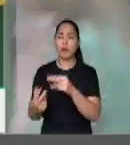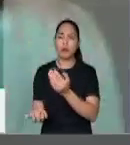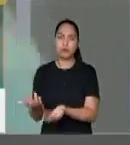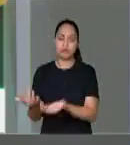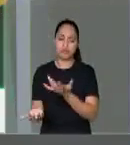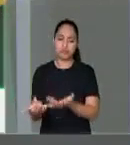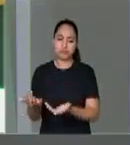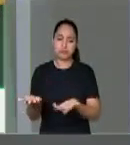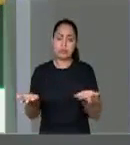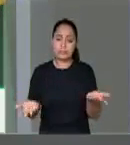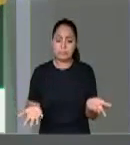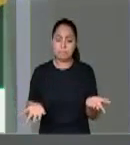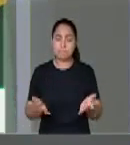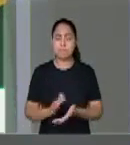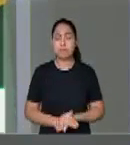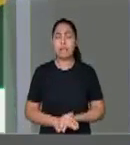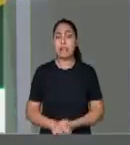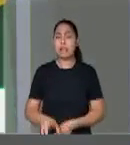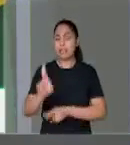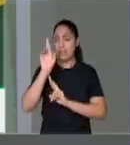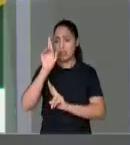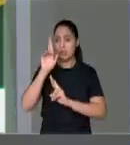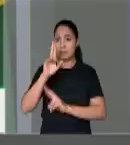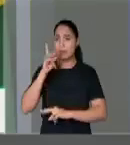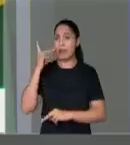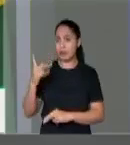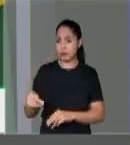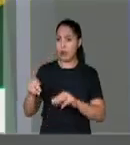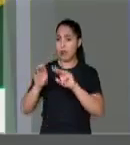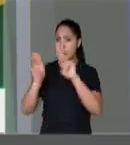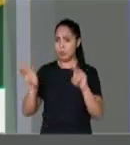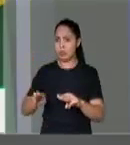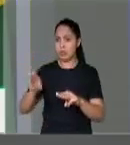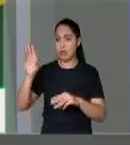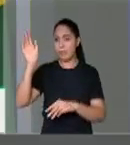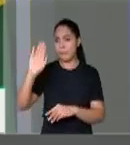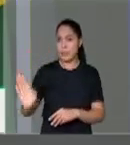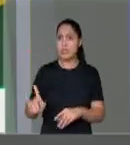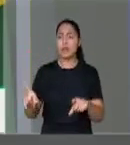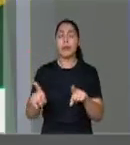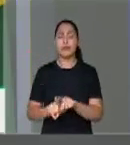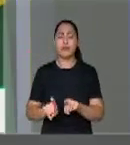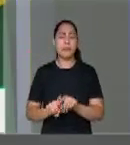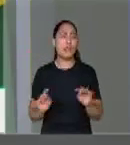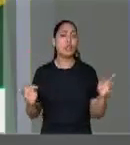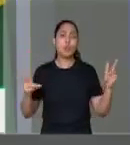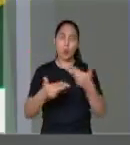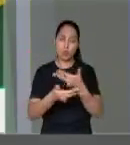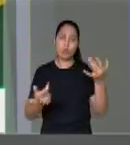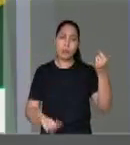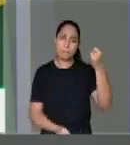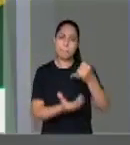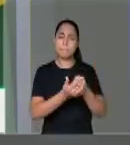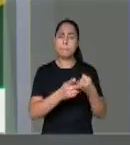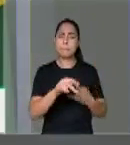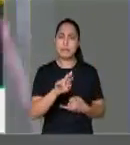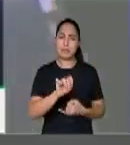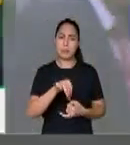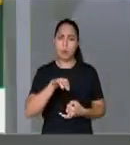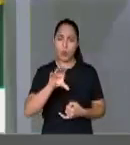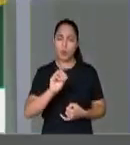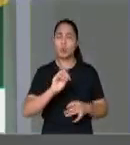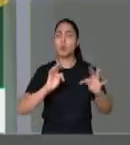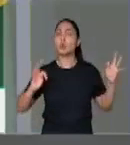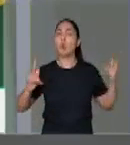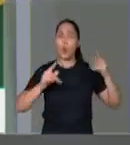incêndio. Então eu espero que a gestão, não só desse museu, mas de tudo aquilo que é patrimônio do Brasil, em especial do nosso estado